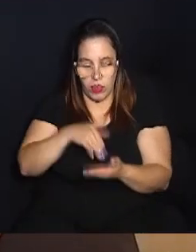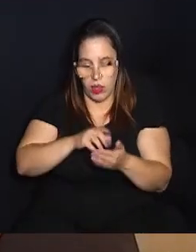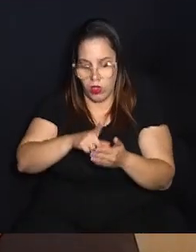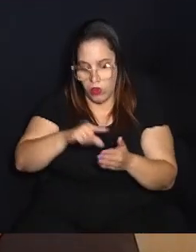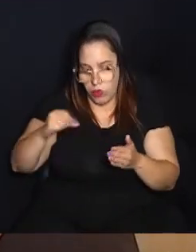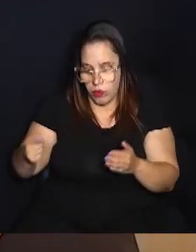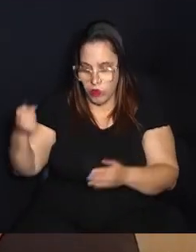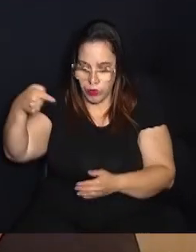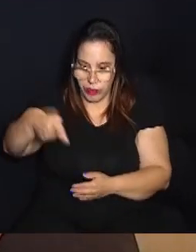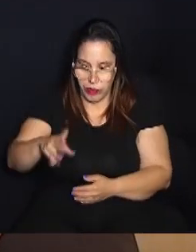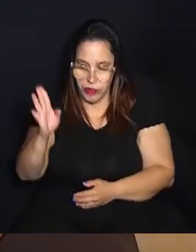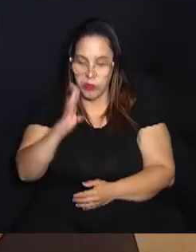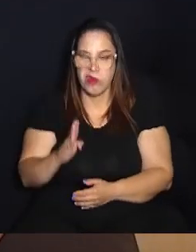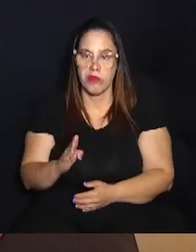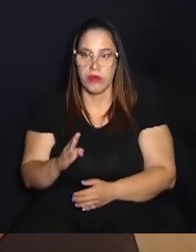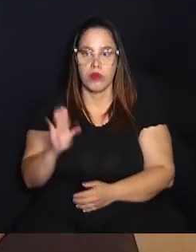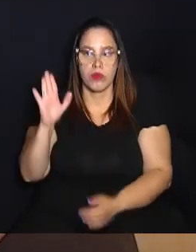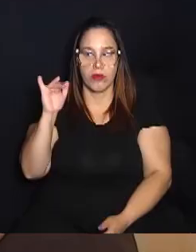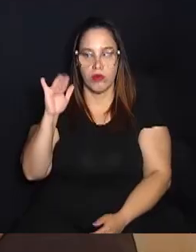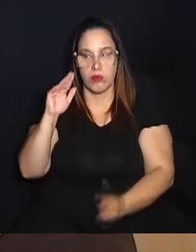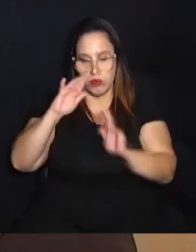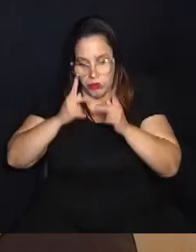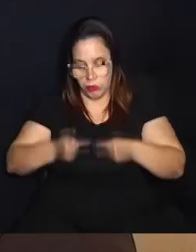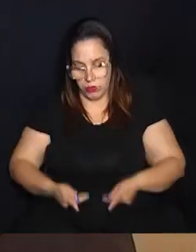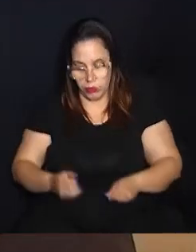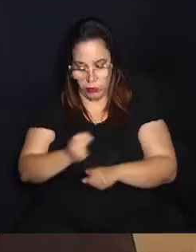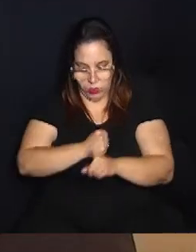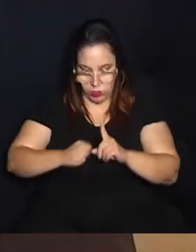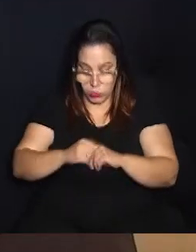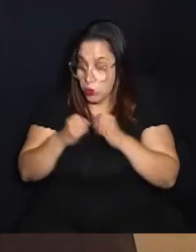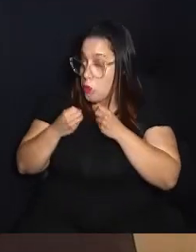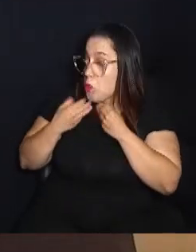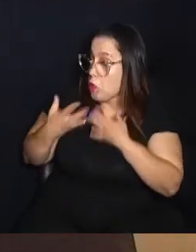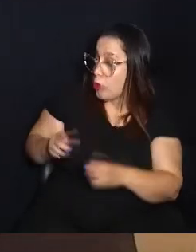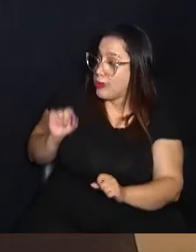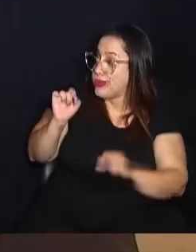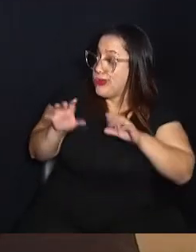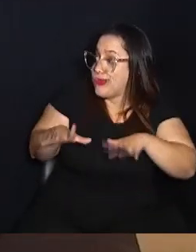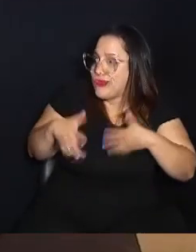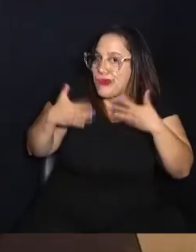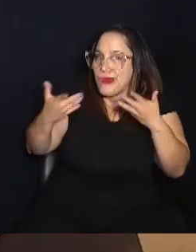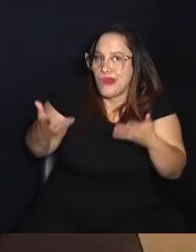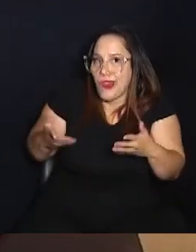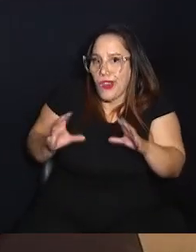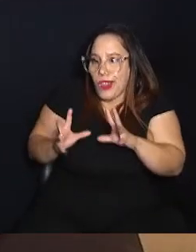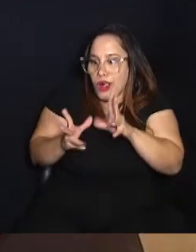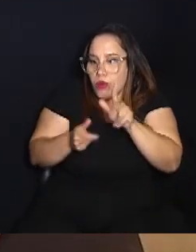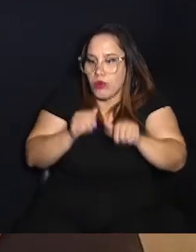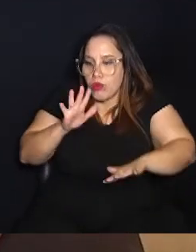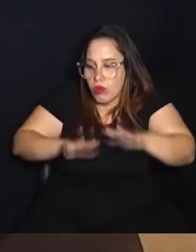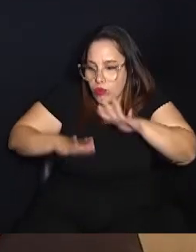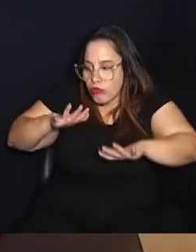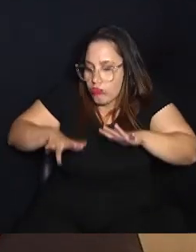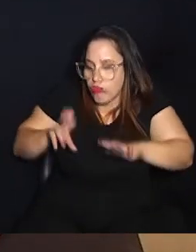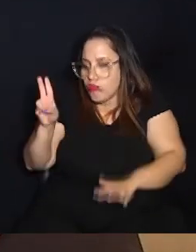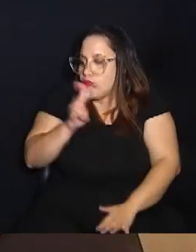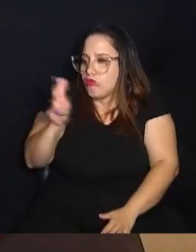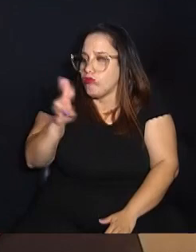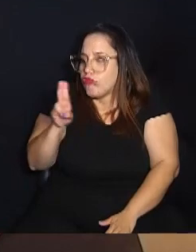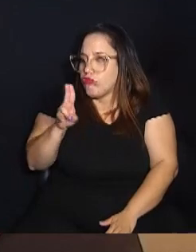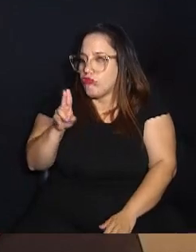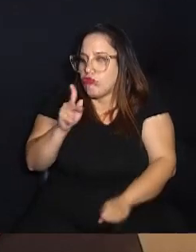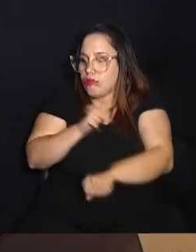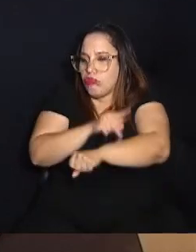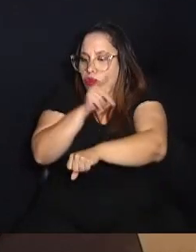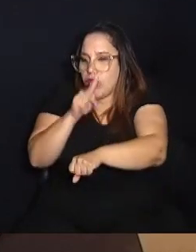fora do país, e também no campo das ciências humanas e sociais. Bom, o que seria, né, esse movimento